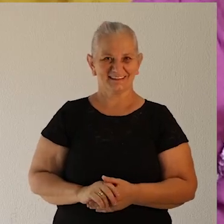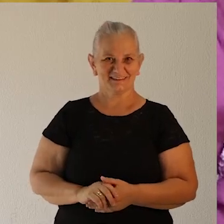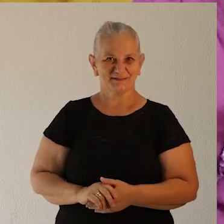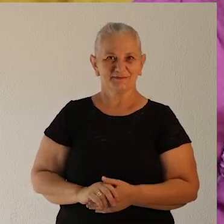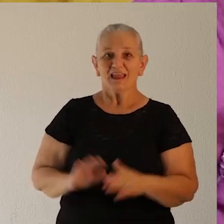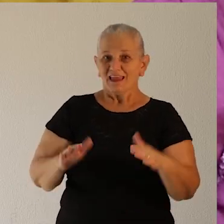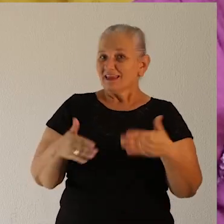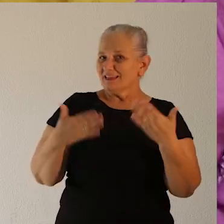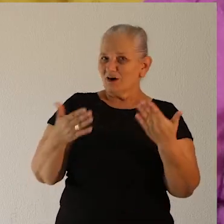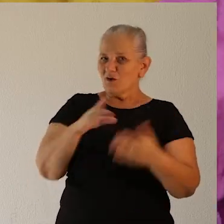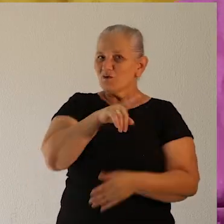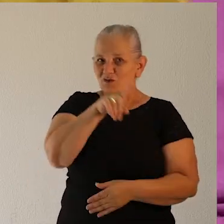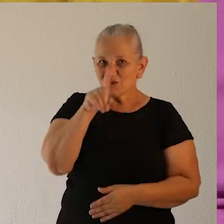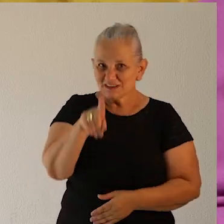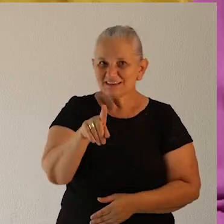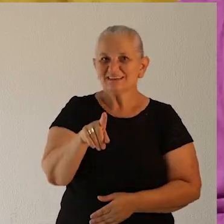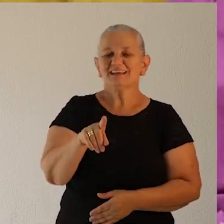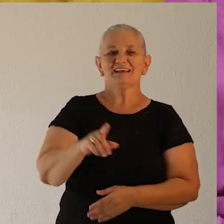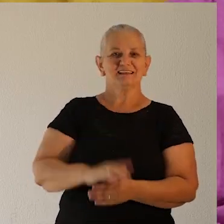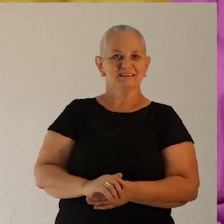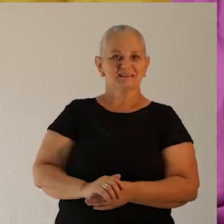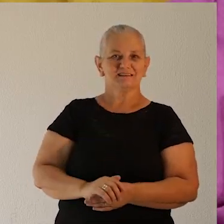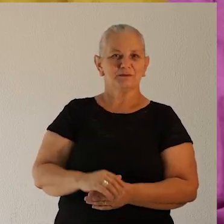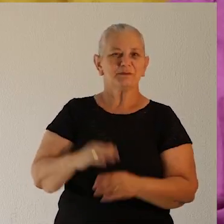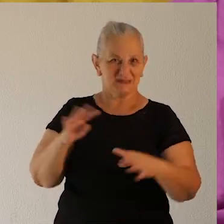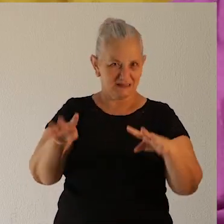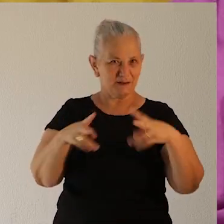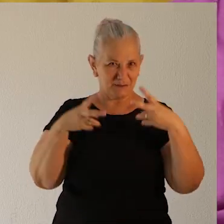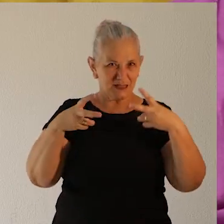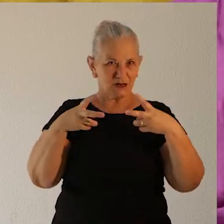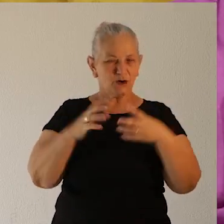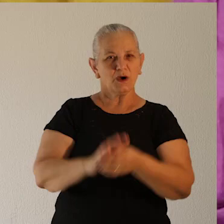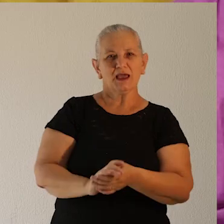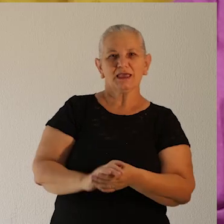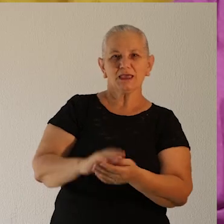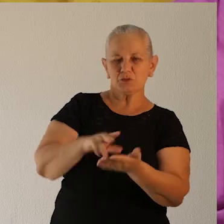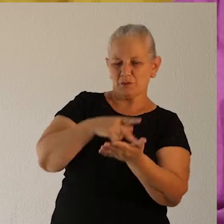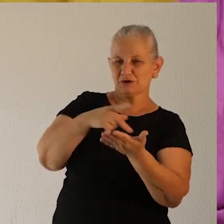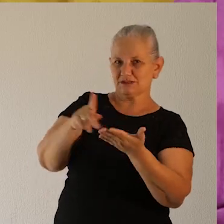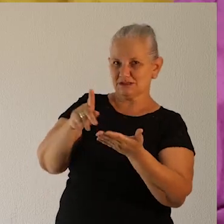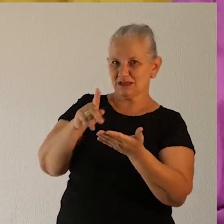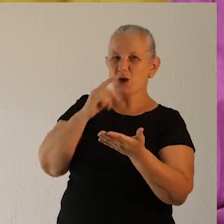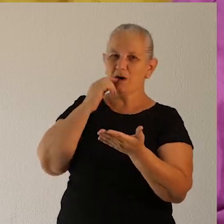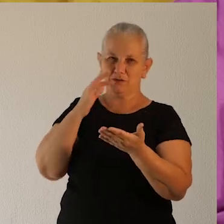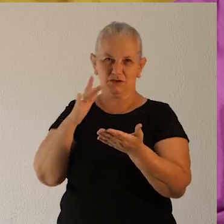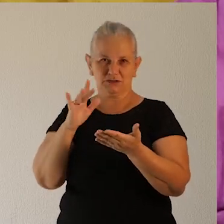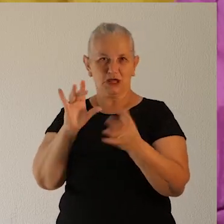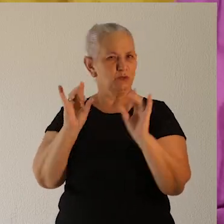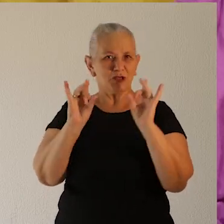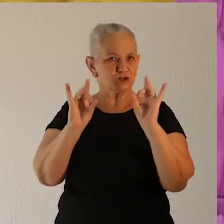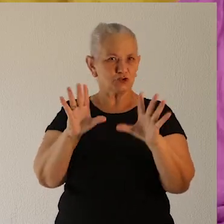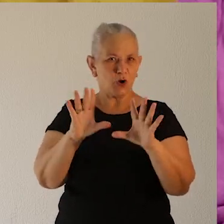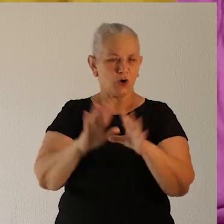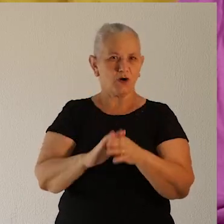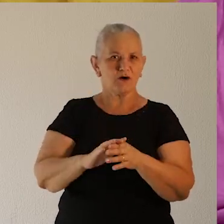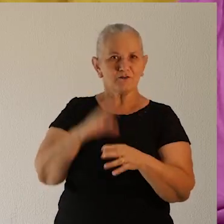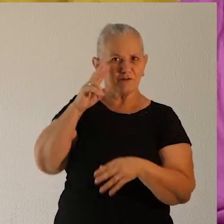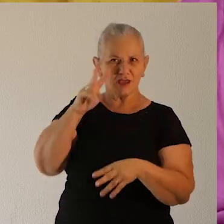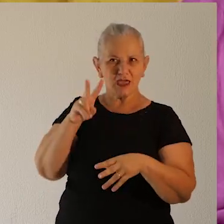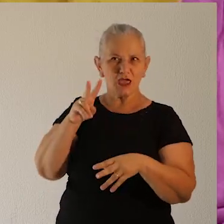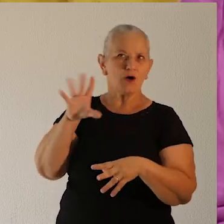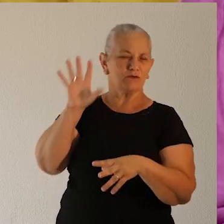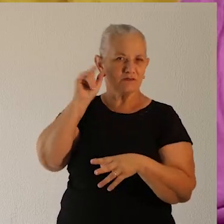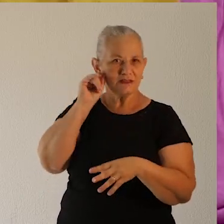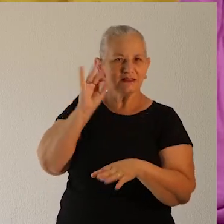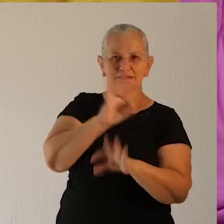Yeah. Então, vocês viram que uma música ou uma poesia não é simplesmente para ouvirmos, você viu? Elas contam